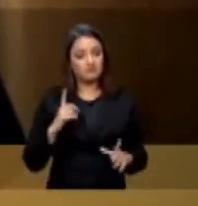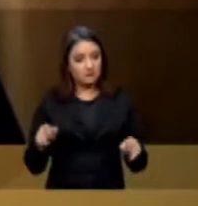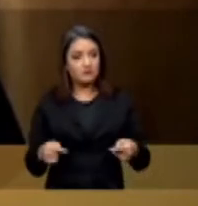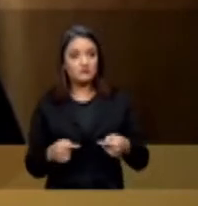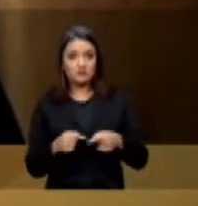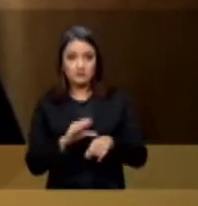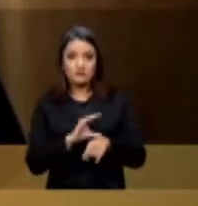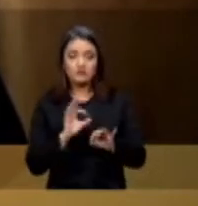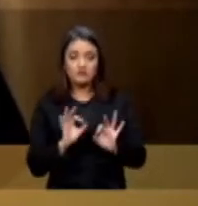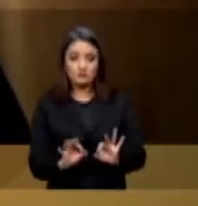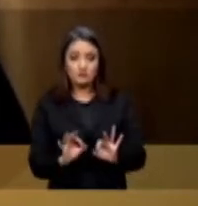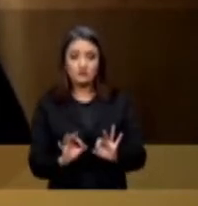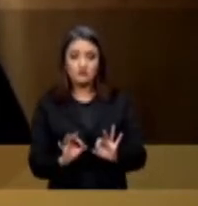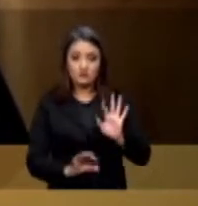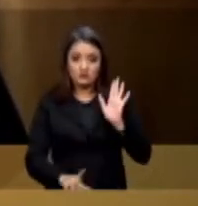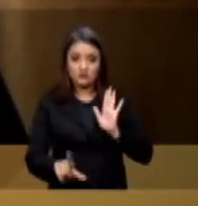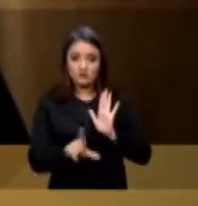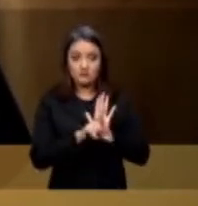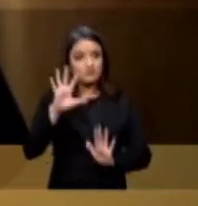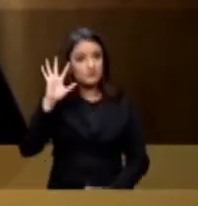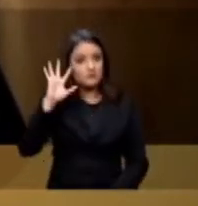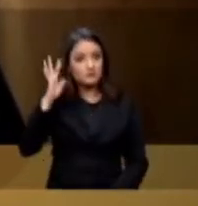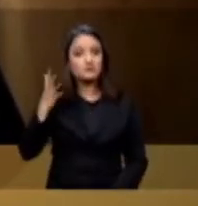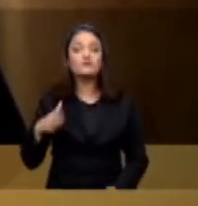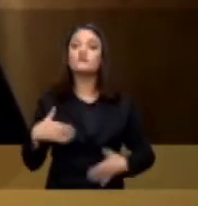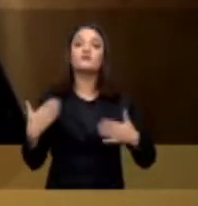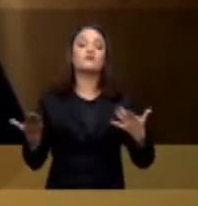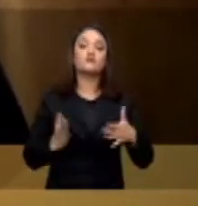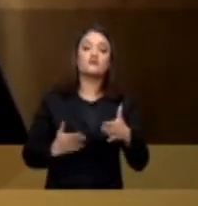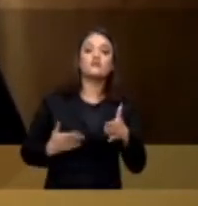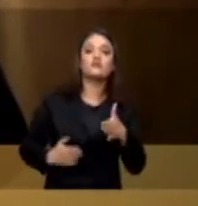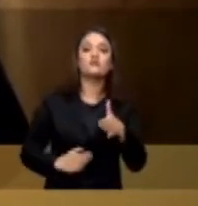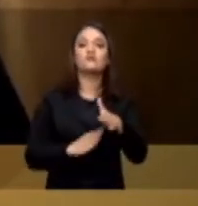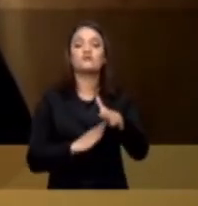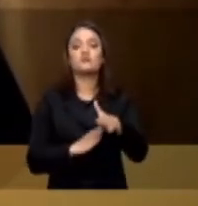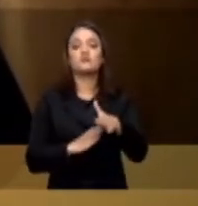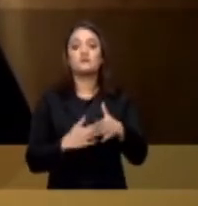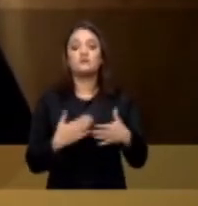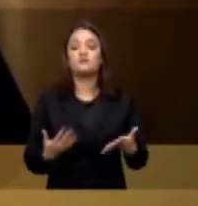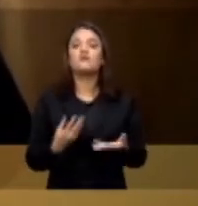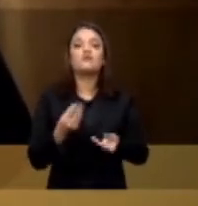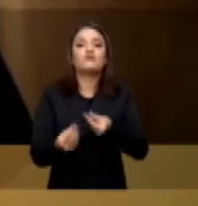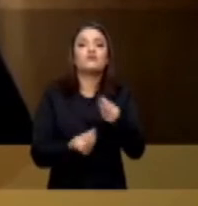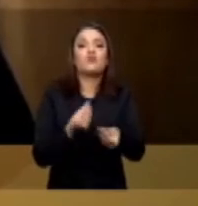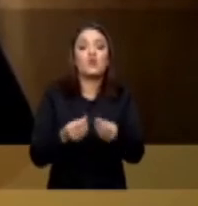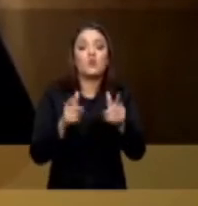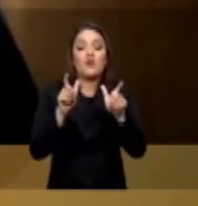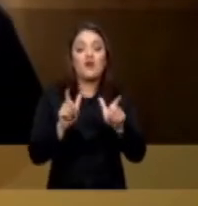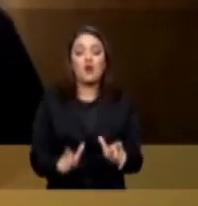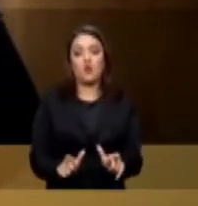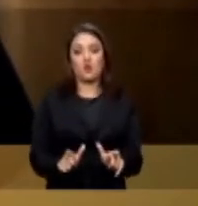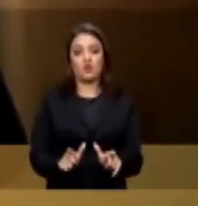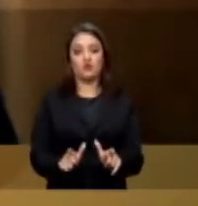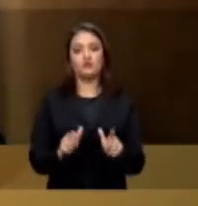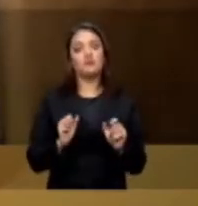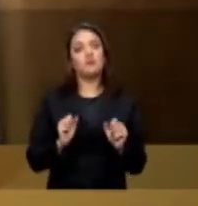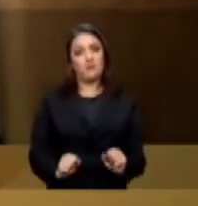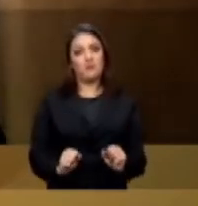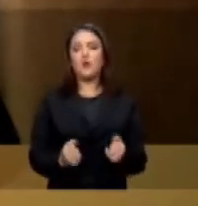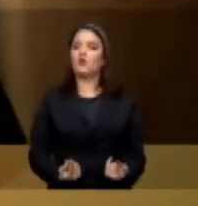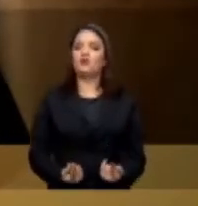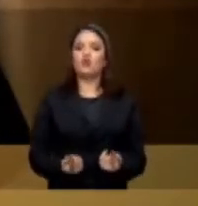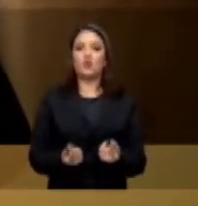o legislador decida, limite, regre onde e como podem ir os